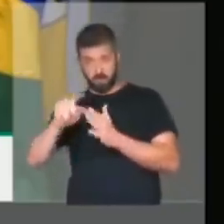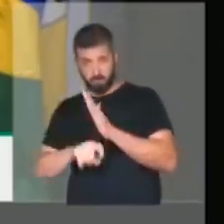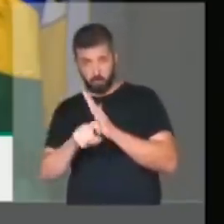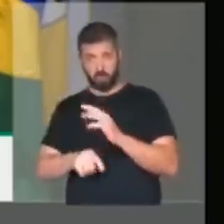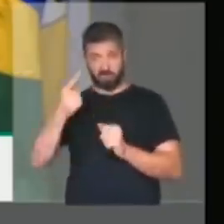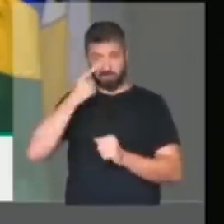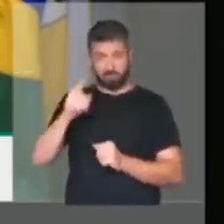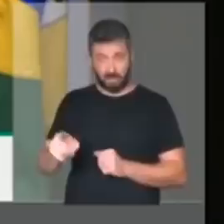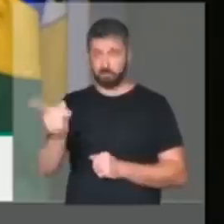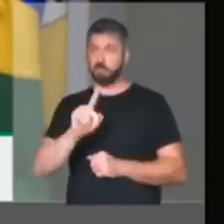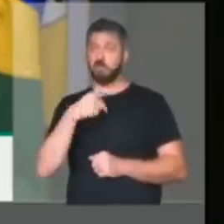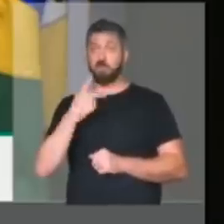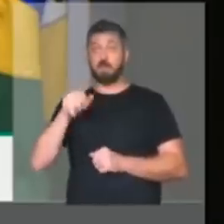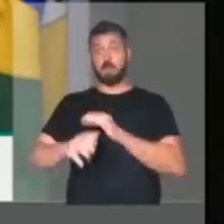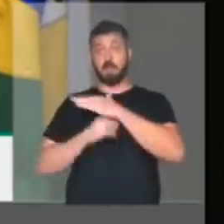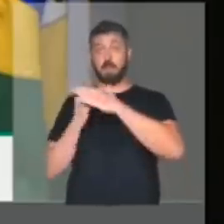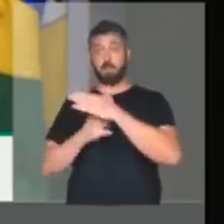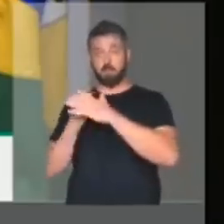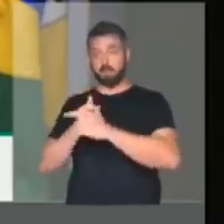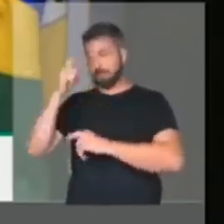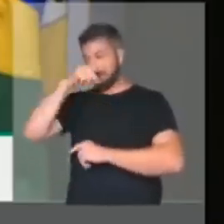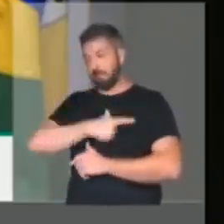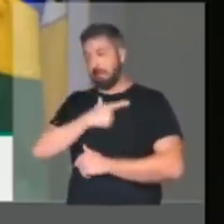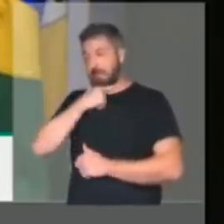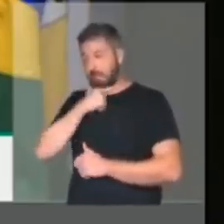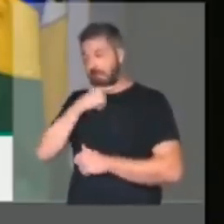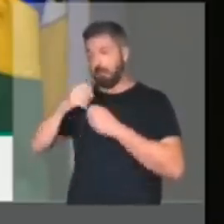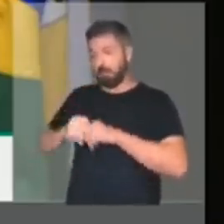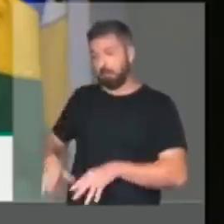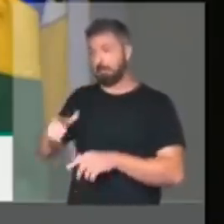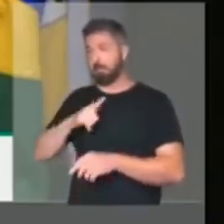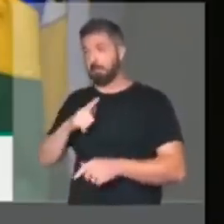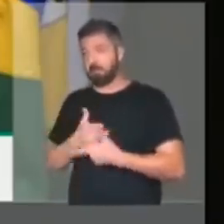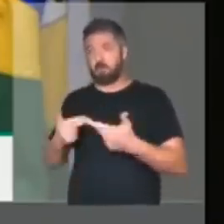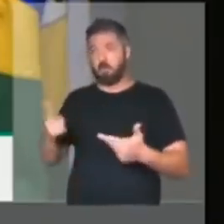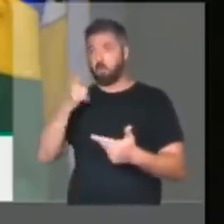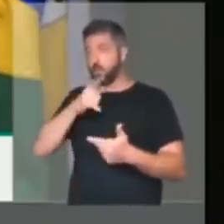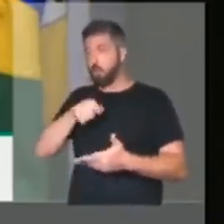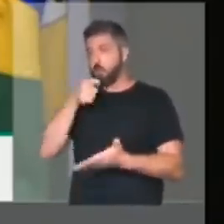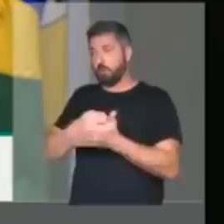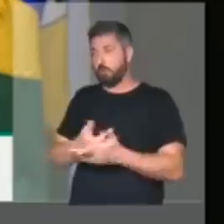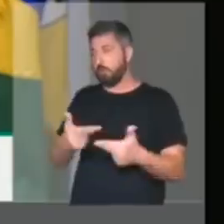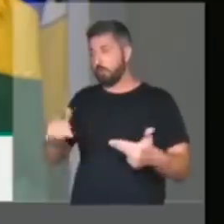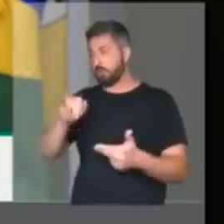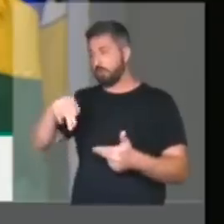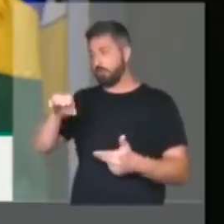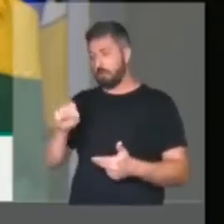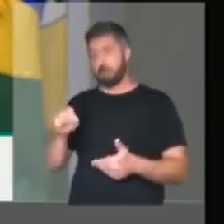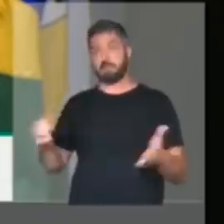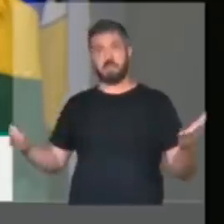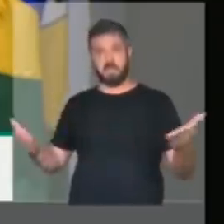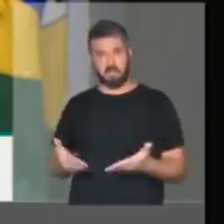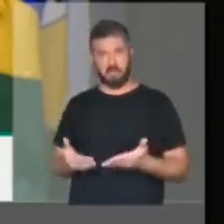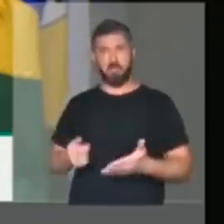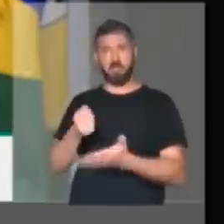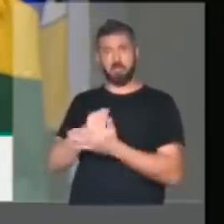de fraude, eu estou falando do empresário que passa dificuldade, que tem prejuízo, que não consegue pagar seu ICMS e que agora